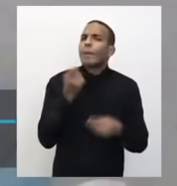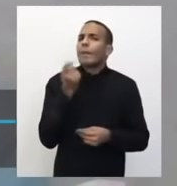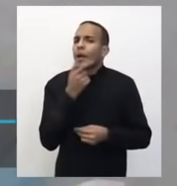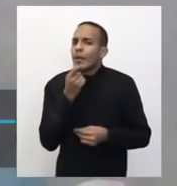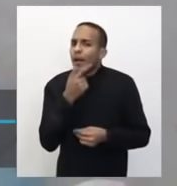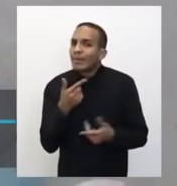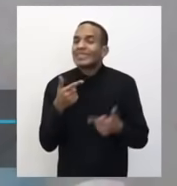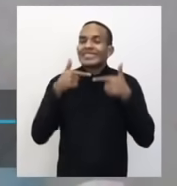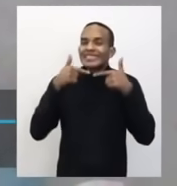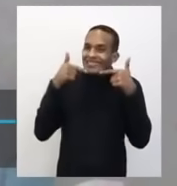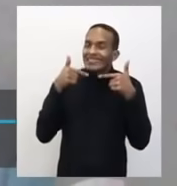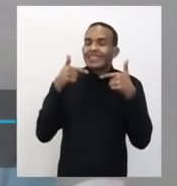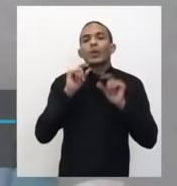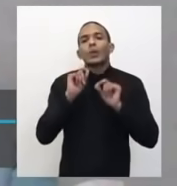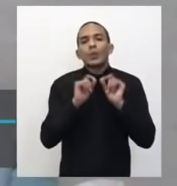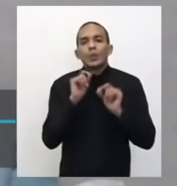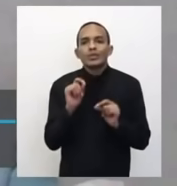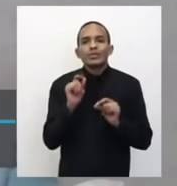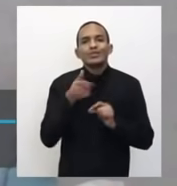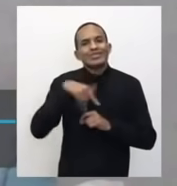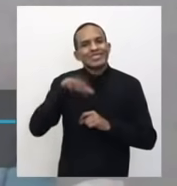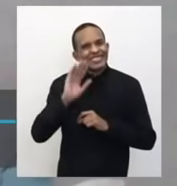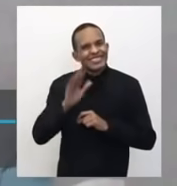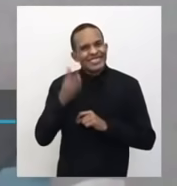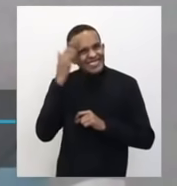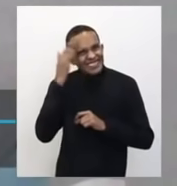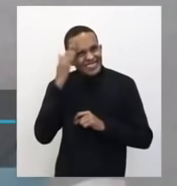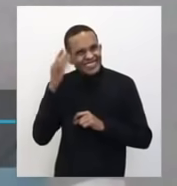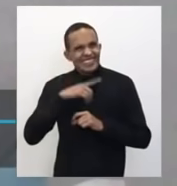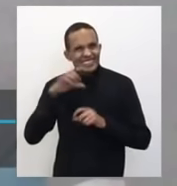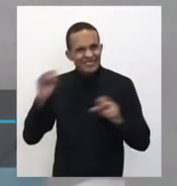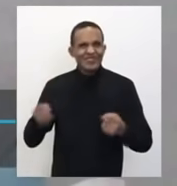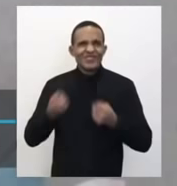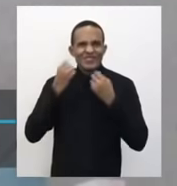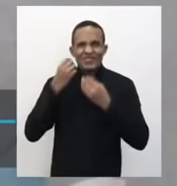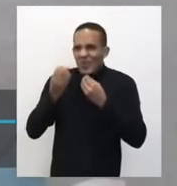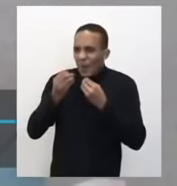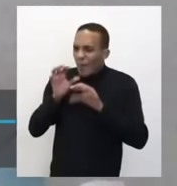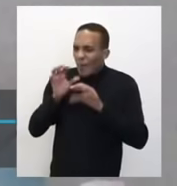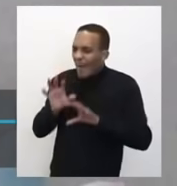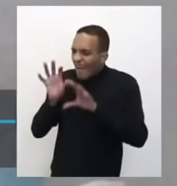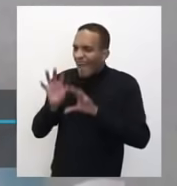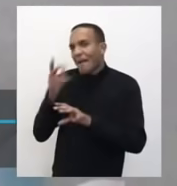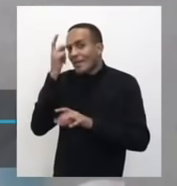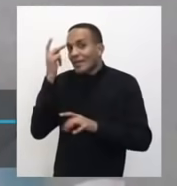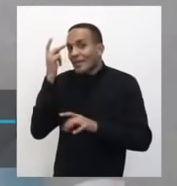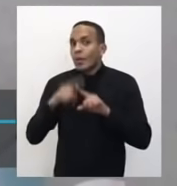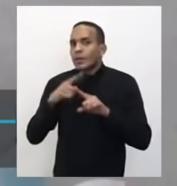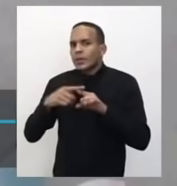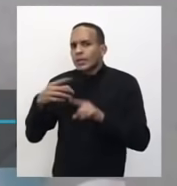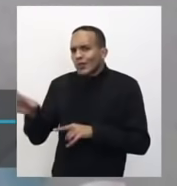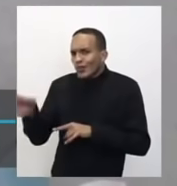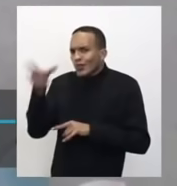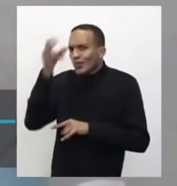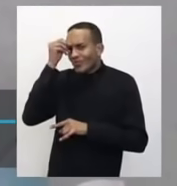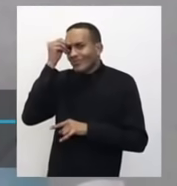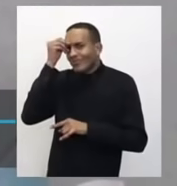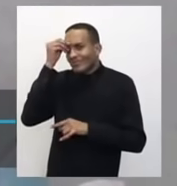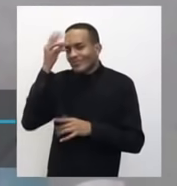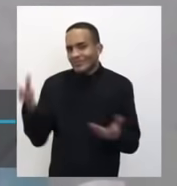E o humor, a gente já sabe que tem um grande poder sobre as pessoas, porque acaba fixando mais.